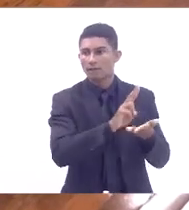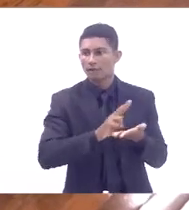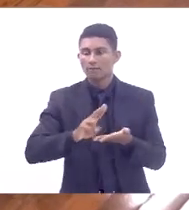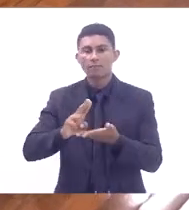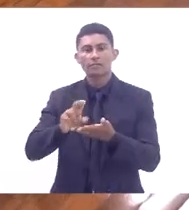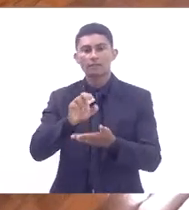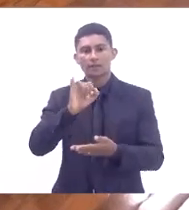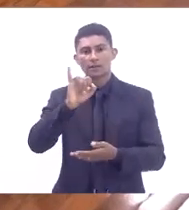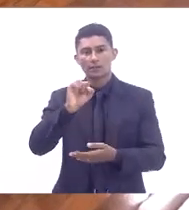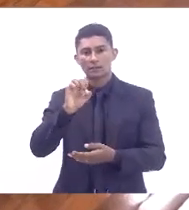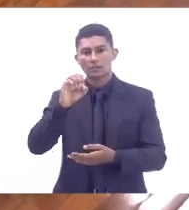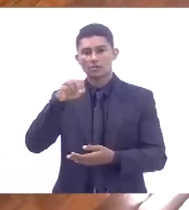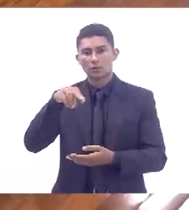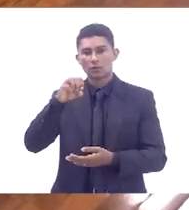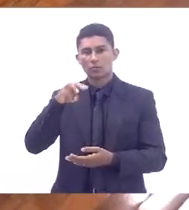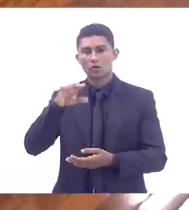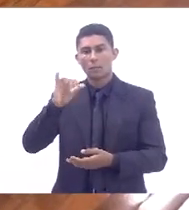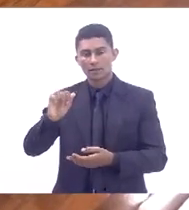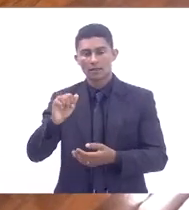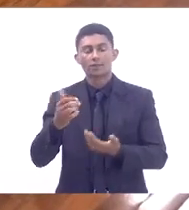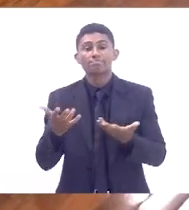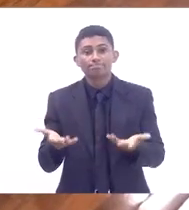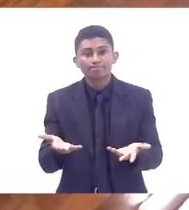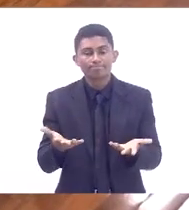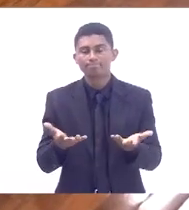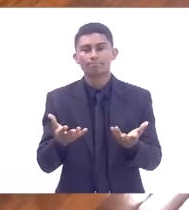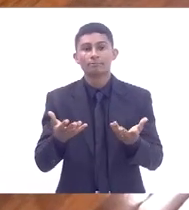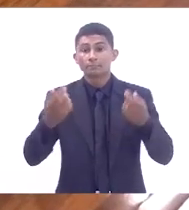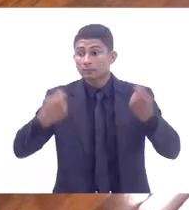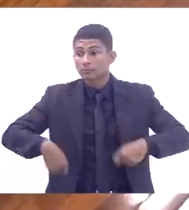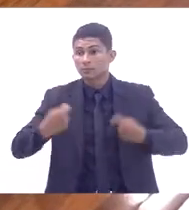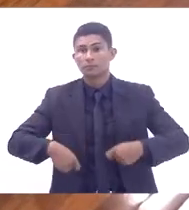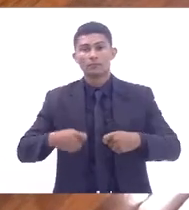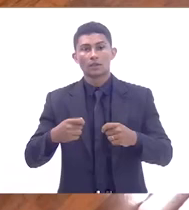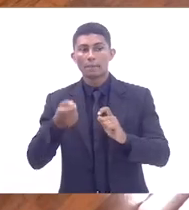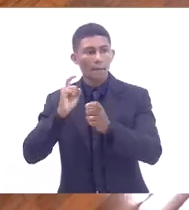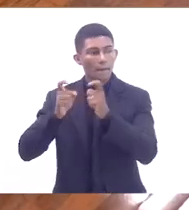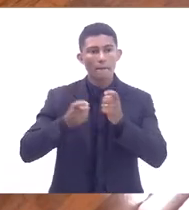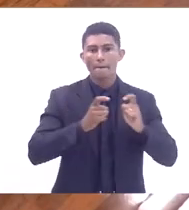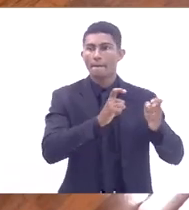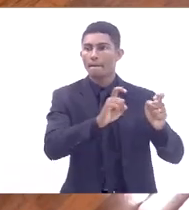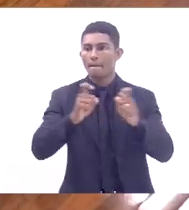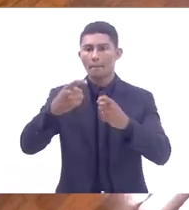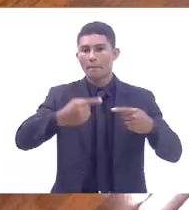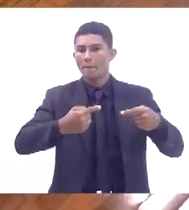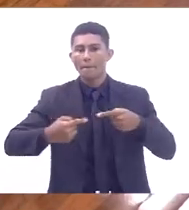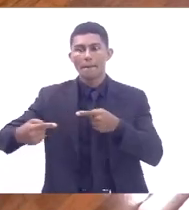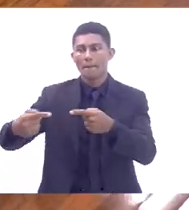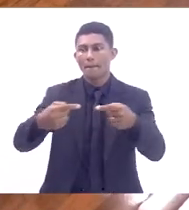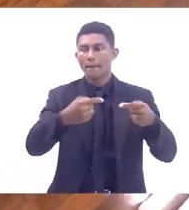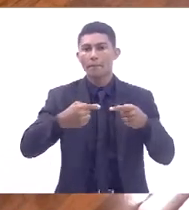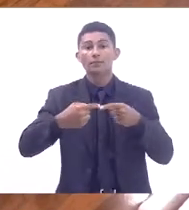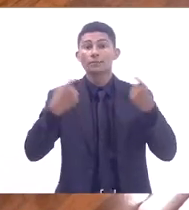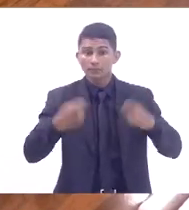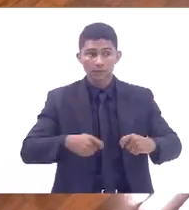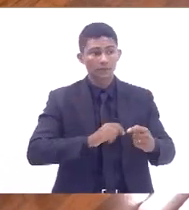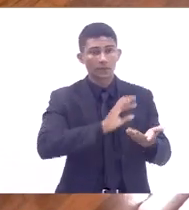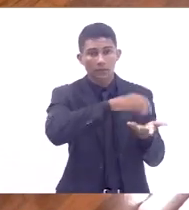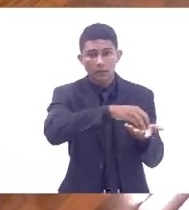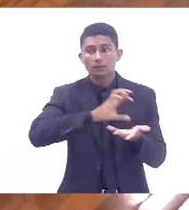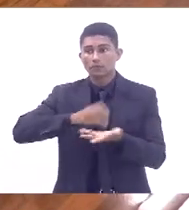envio UERJ para que seja amplamente discutido em todas as distâncias da Universidade então